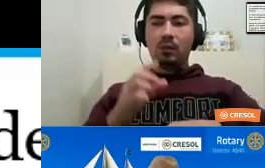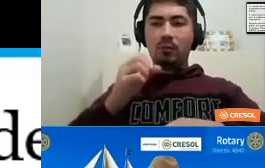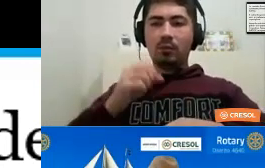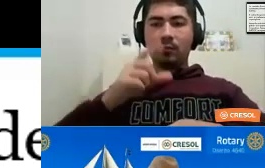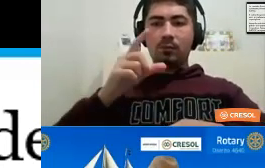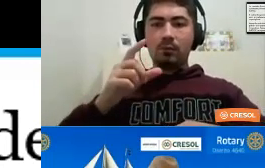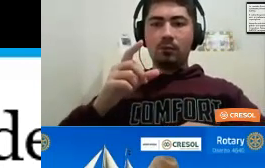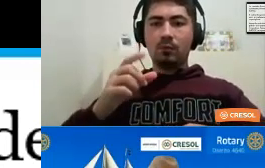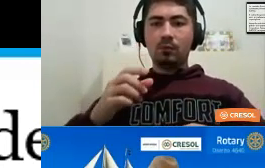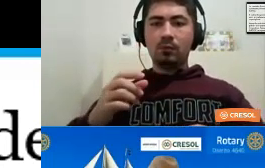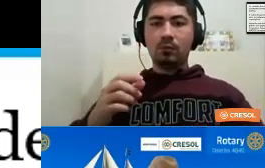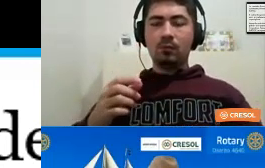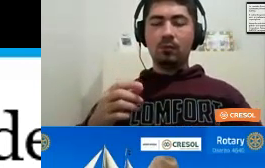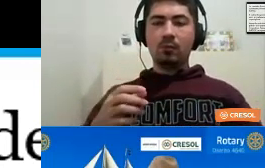têm